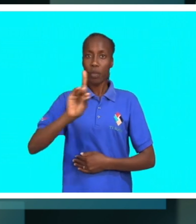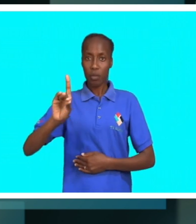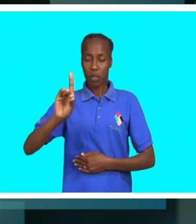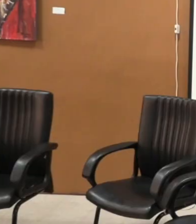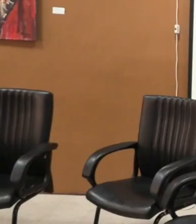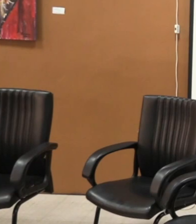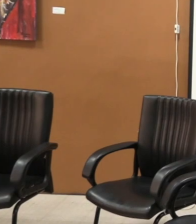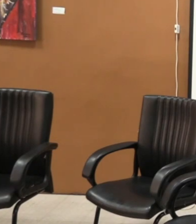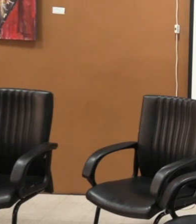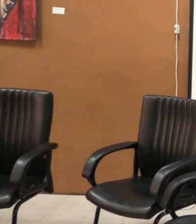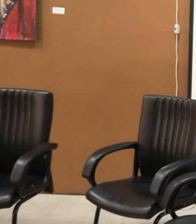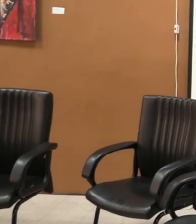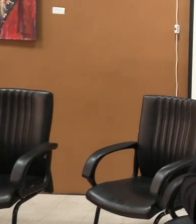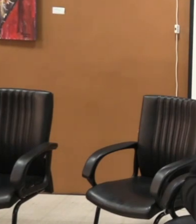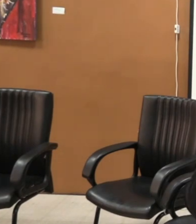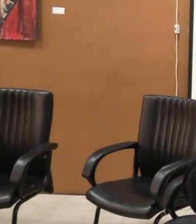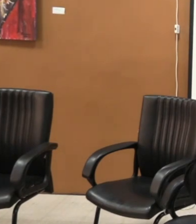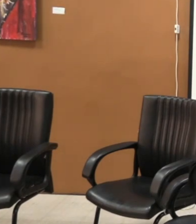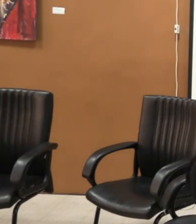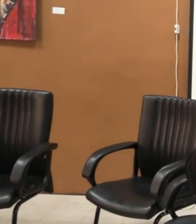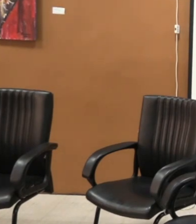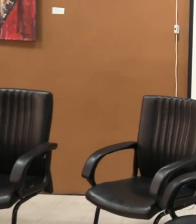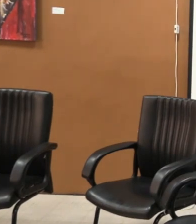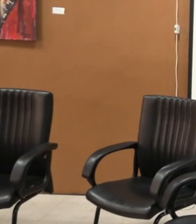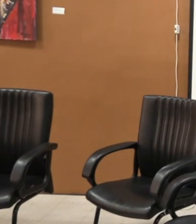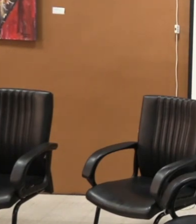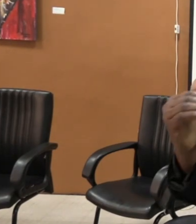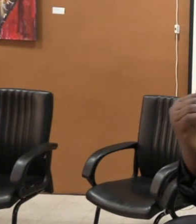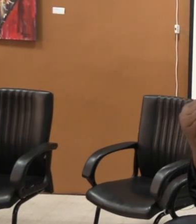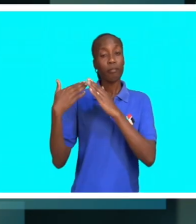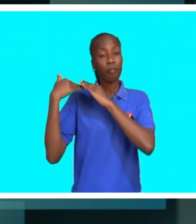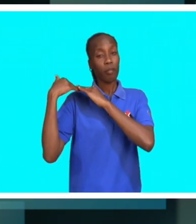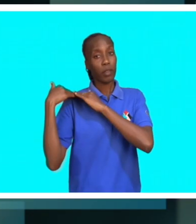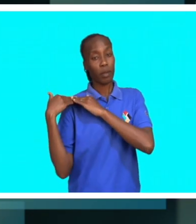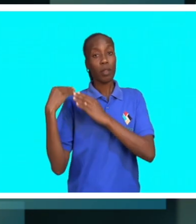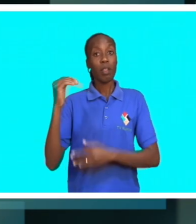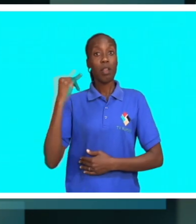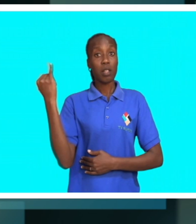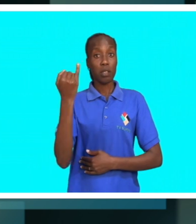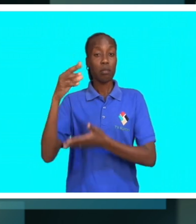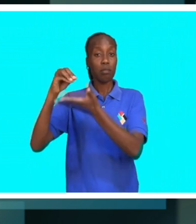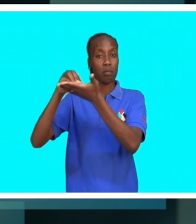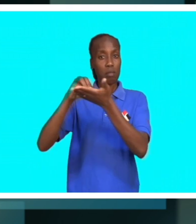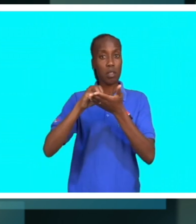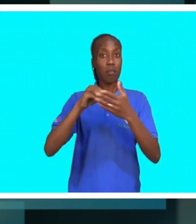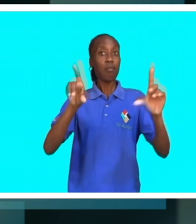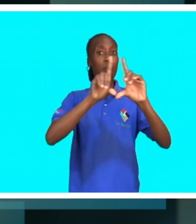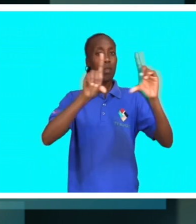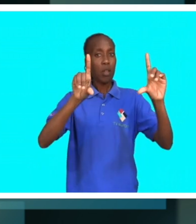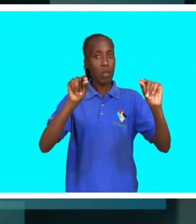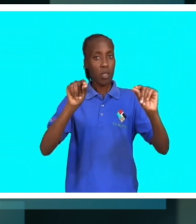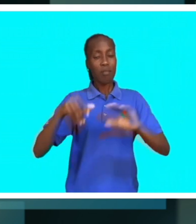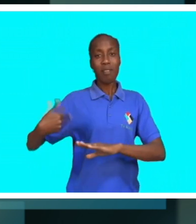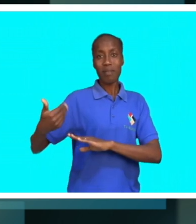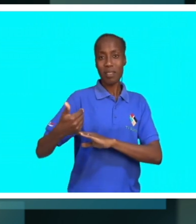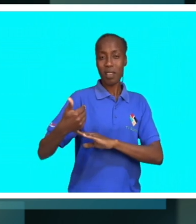deficiência. É importante haver igualdade de gênero. Cabe às instituições trazerem ao de cima essas